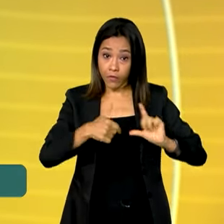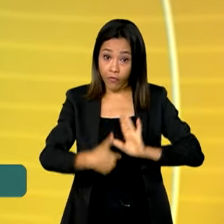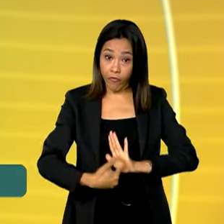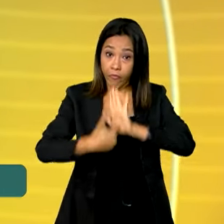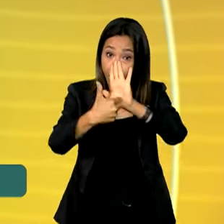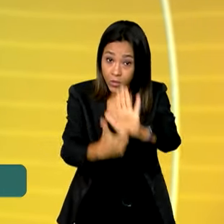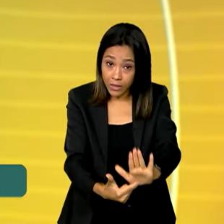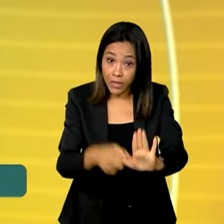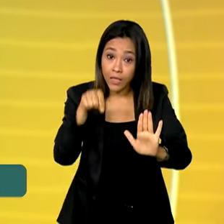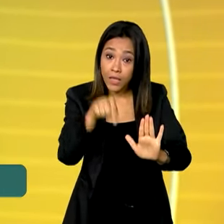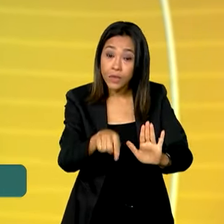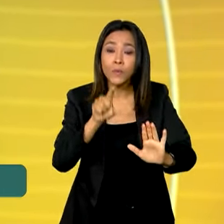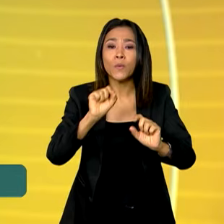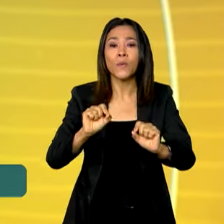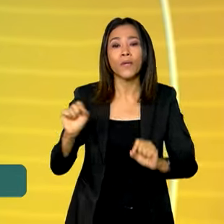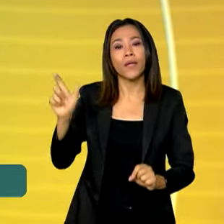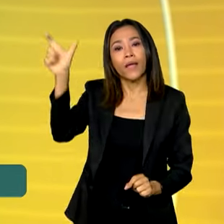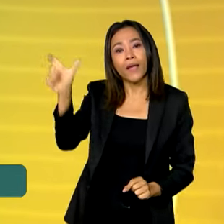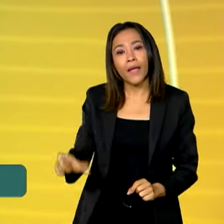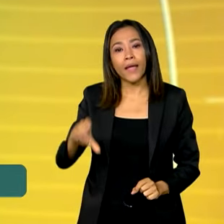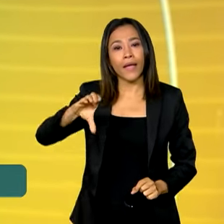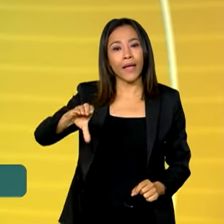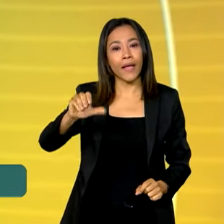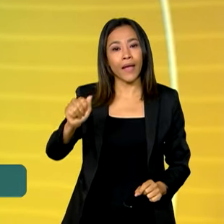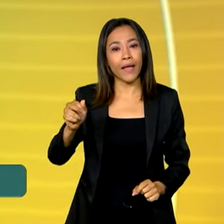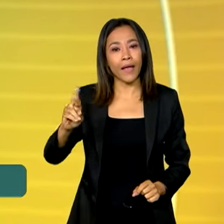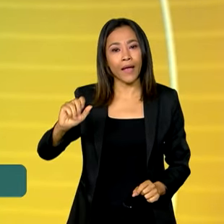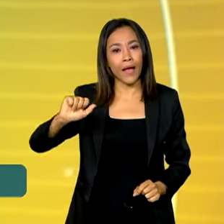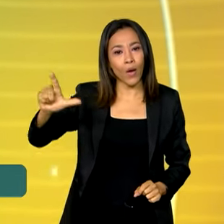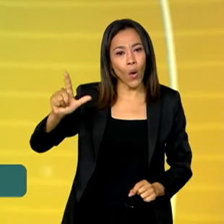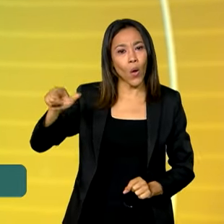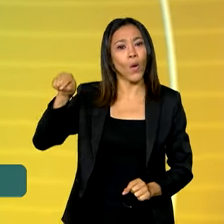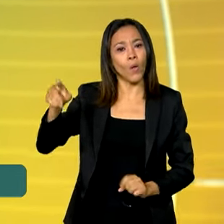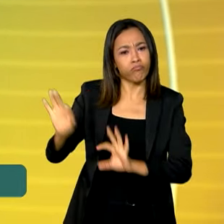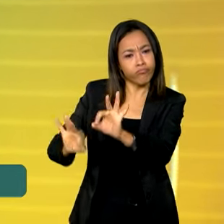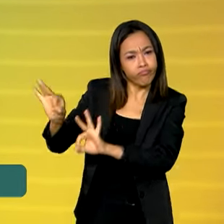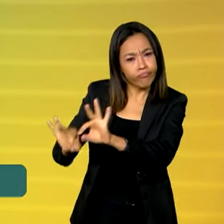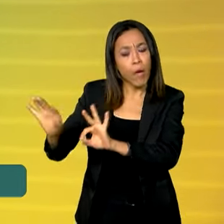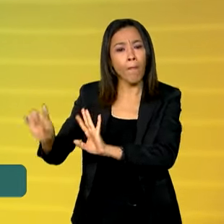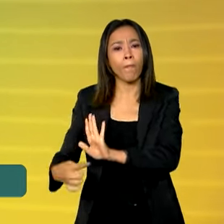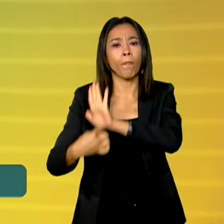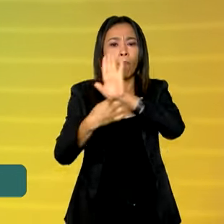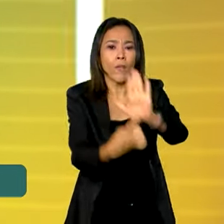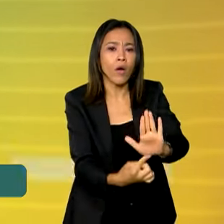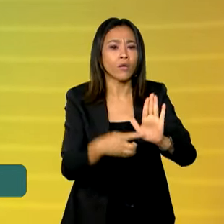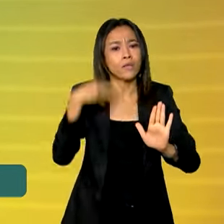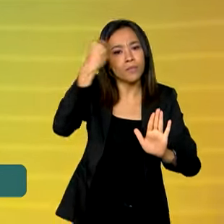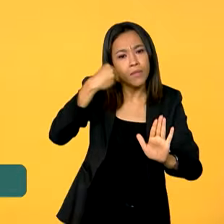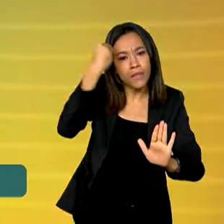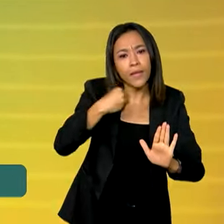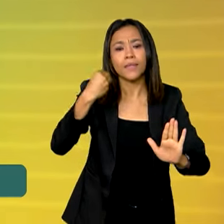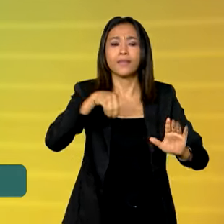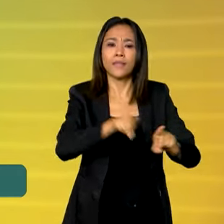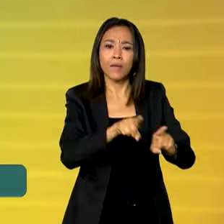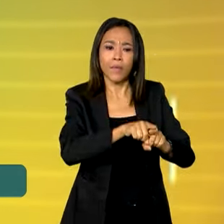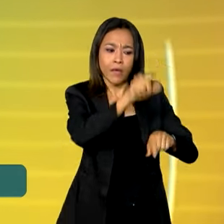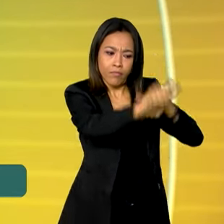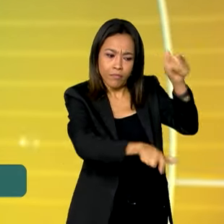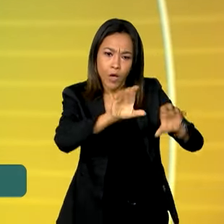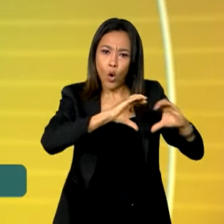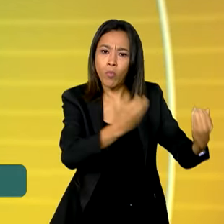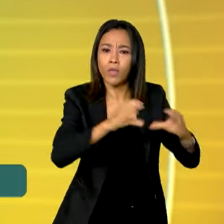Prato, dirigido por Carol Quintanilha. A produção mostra as experiências de pessoas e comunidades envolvidas